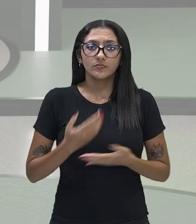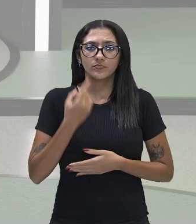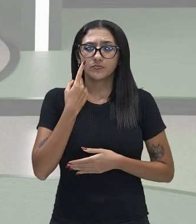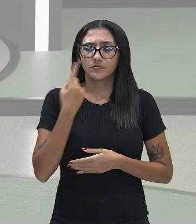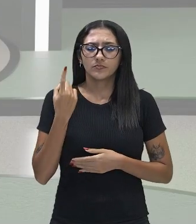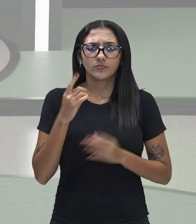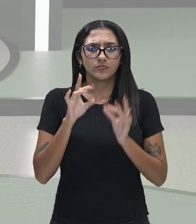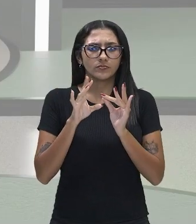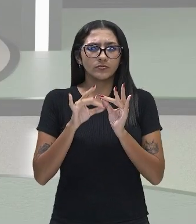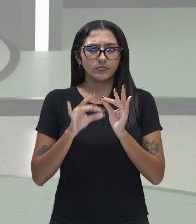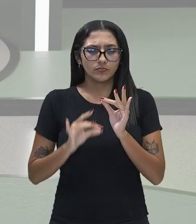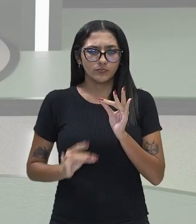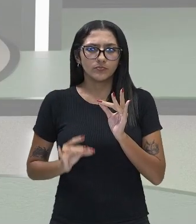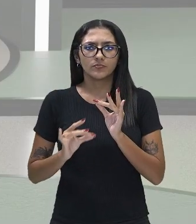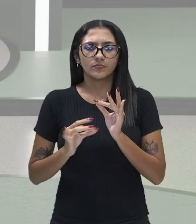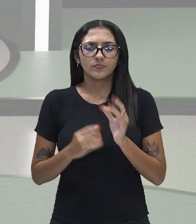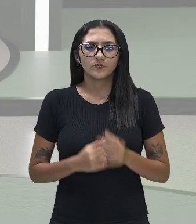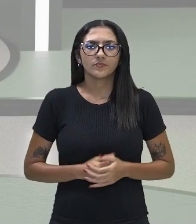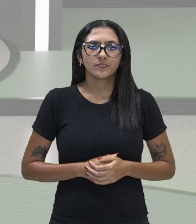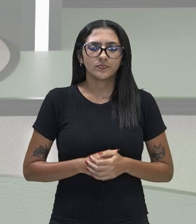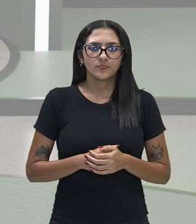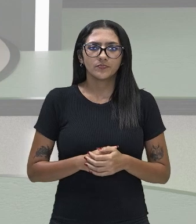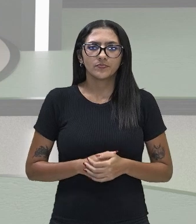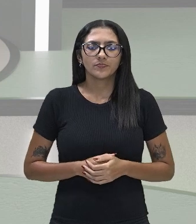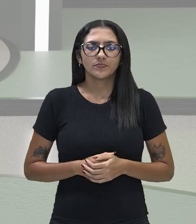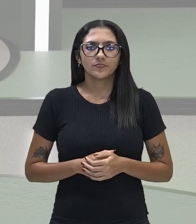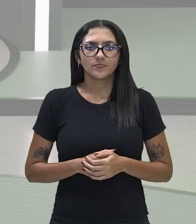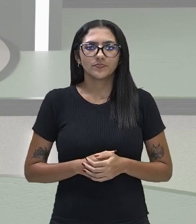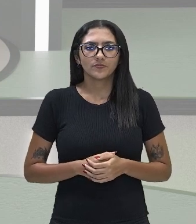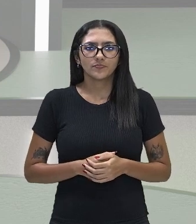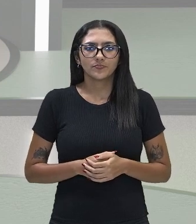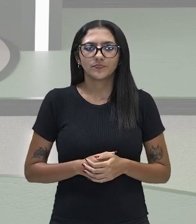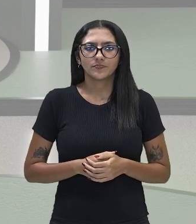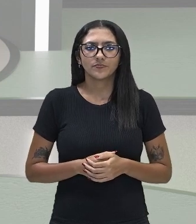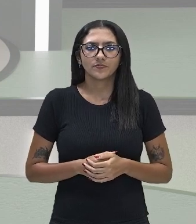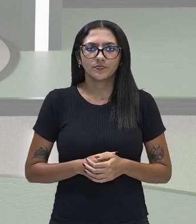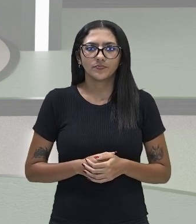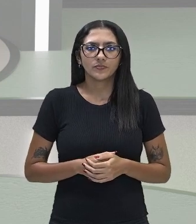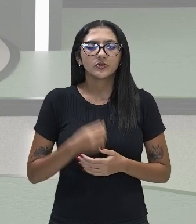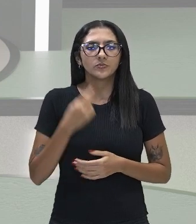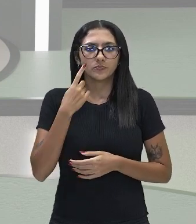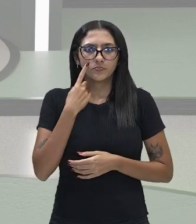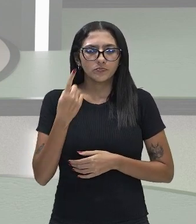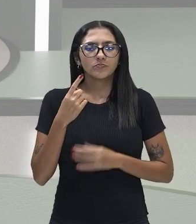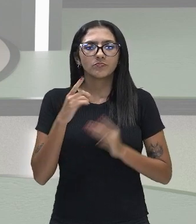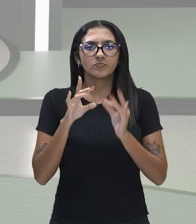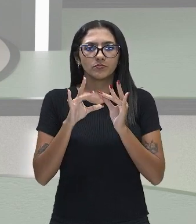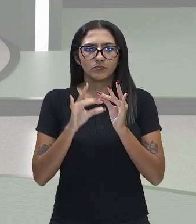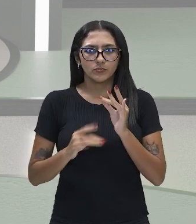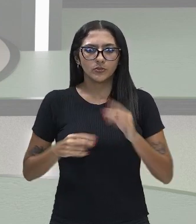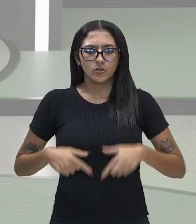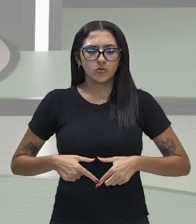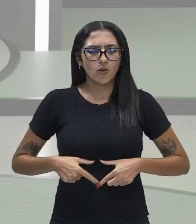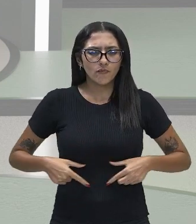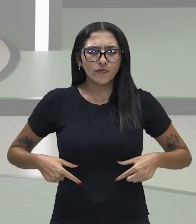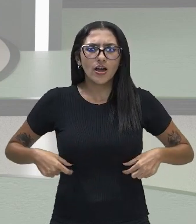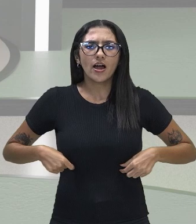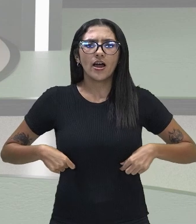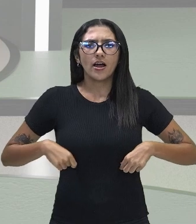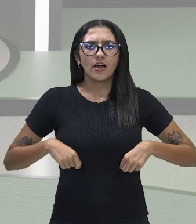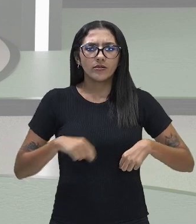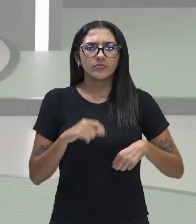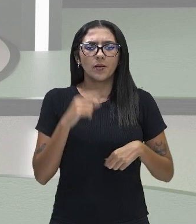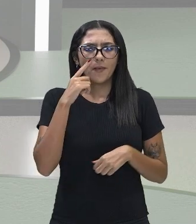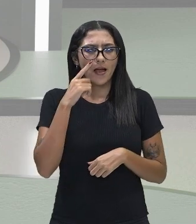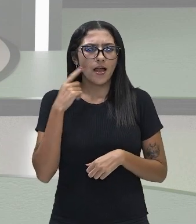nosso aparelho reprodutor feminino, mostrando os ovários,